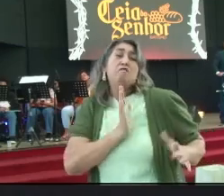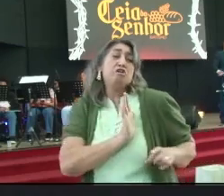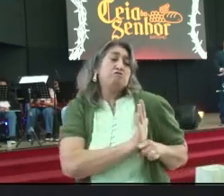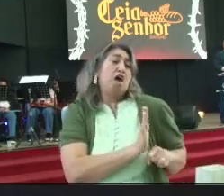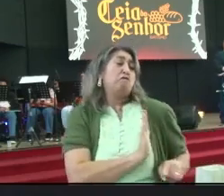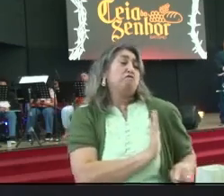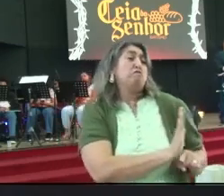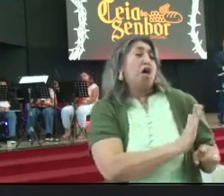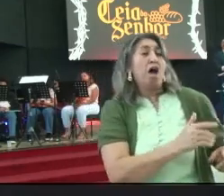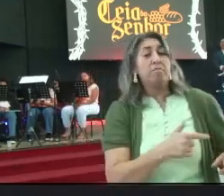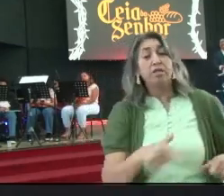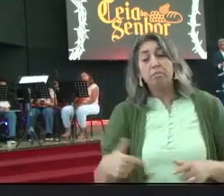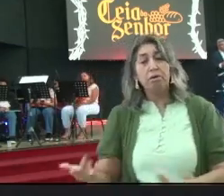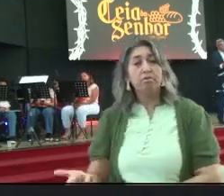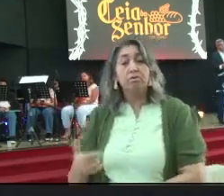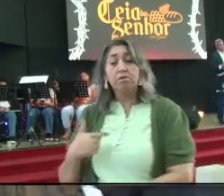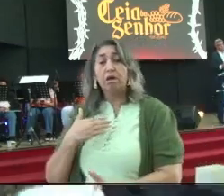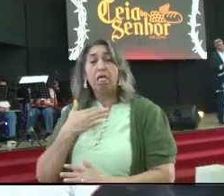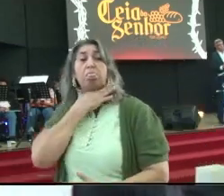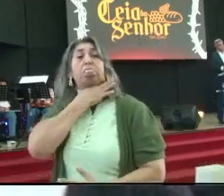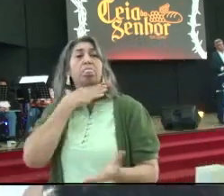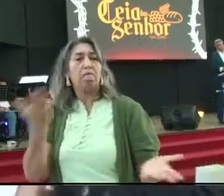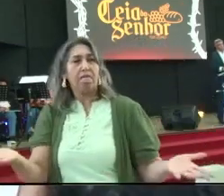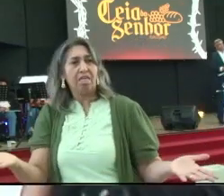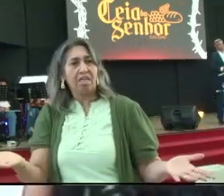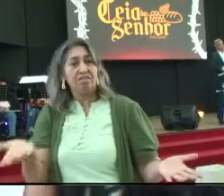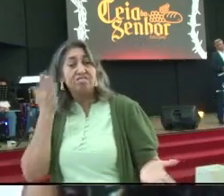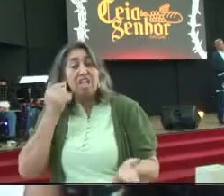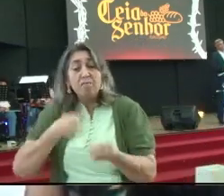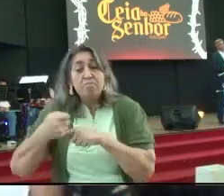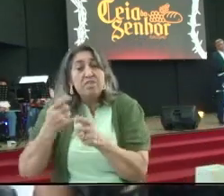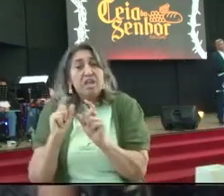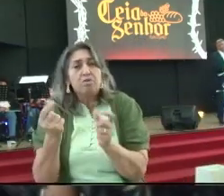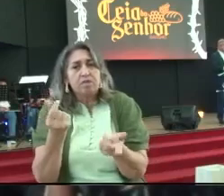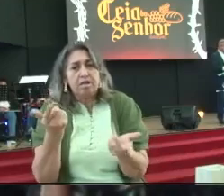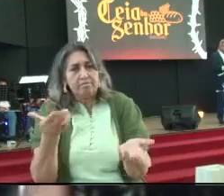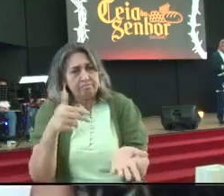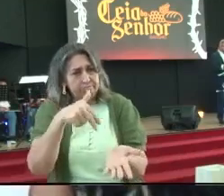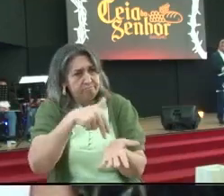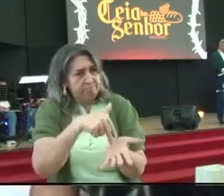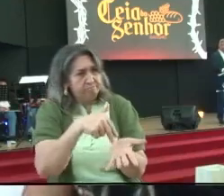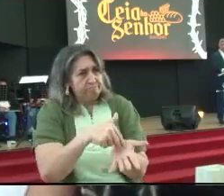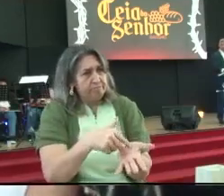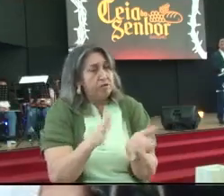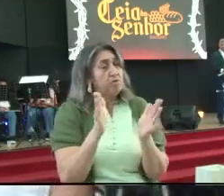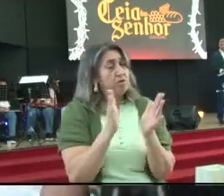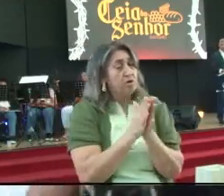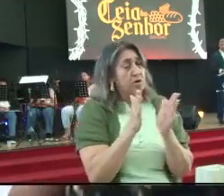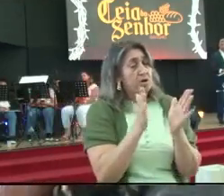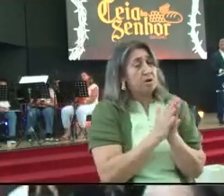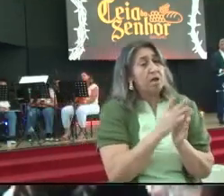Fique de pé na presença do Senhor. Eu quero orar pela sua vida financeira nesta manhã.